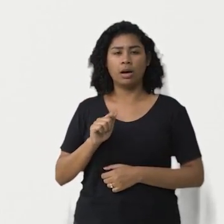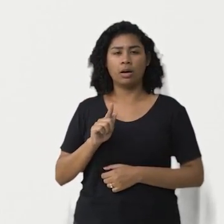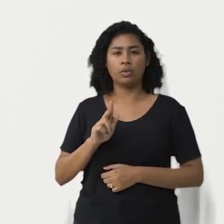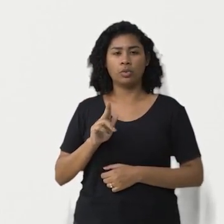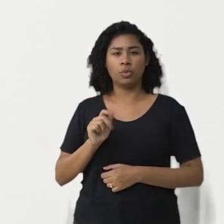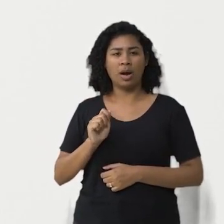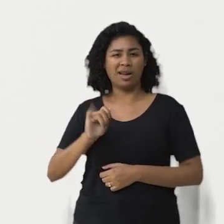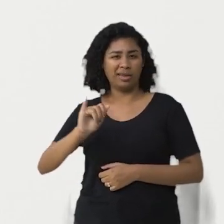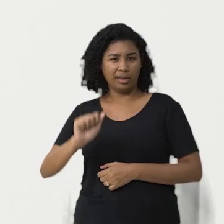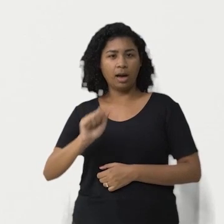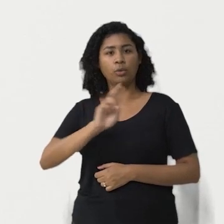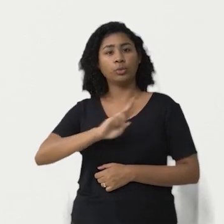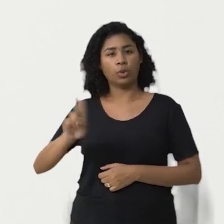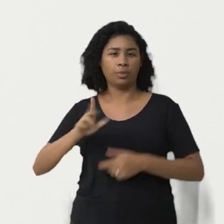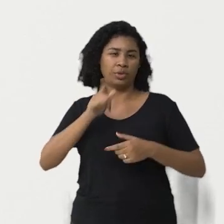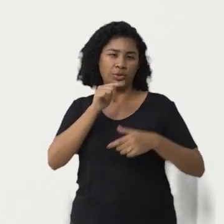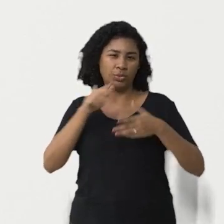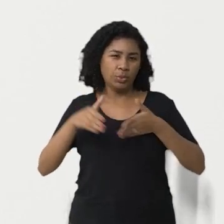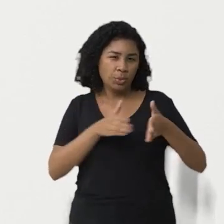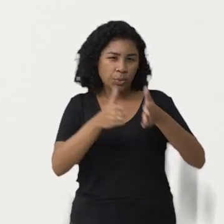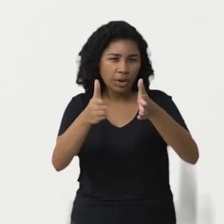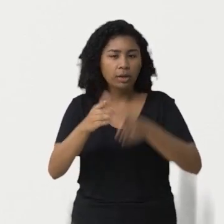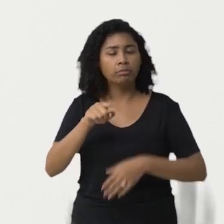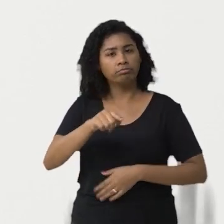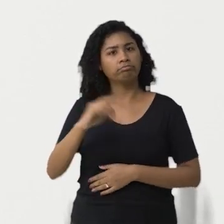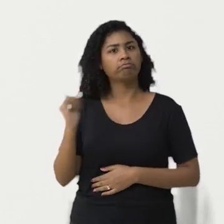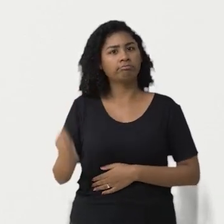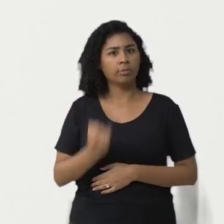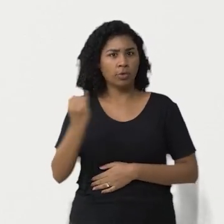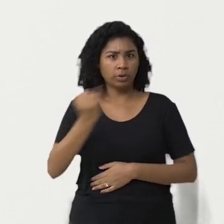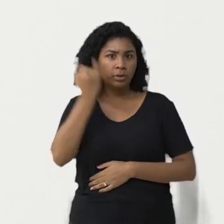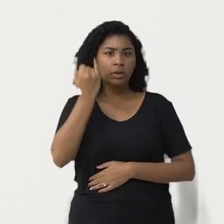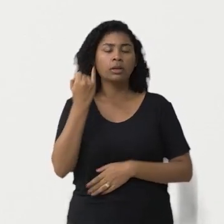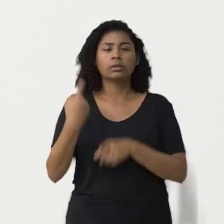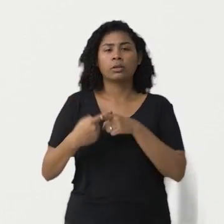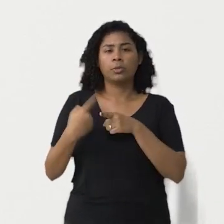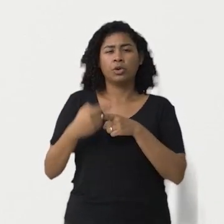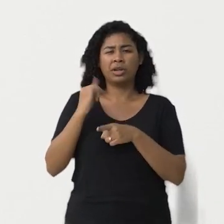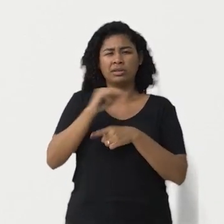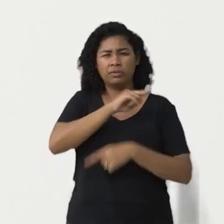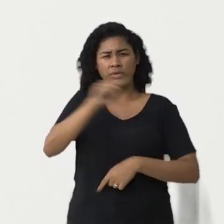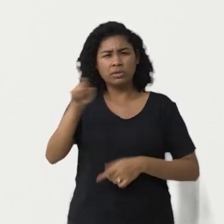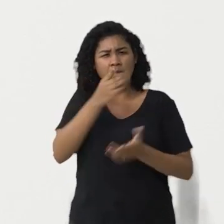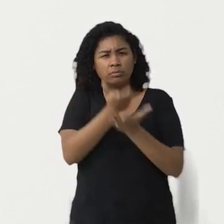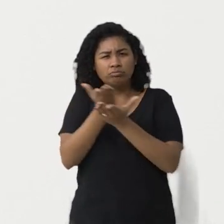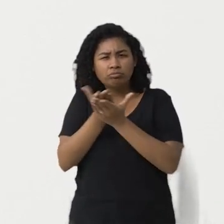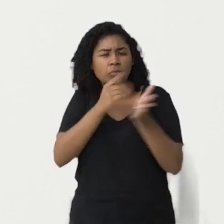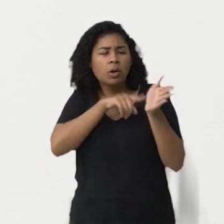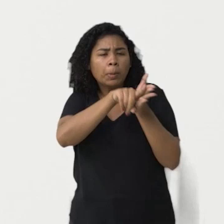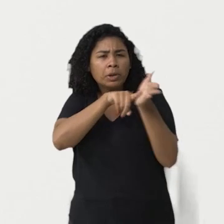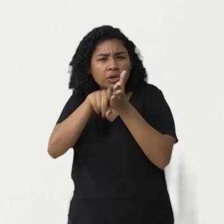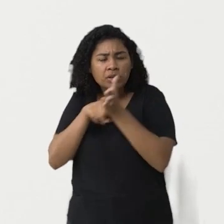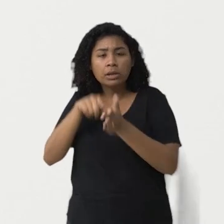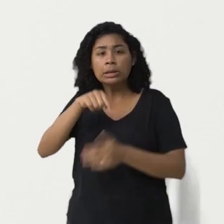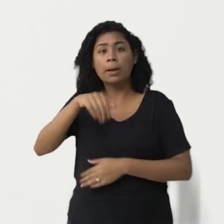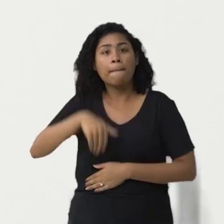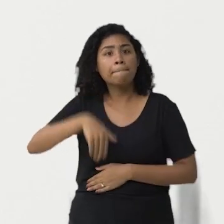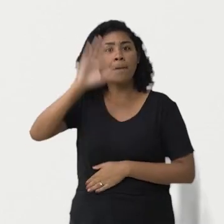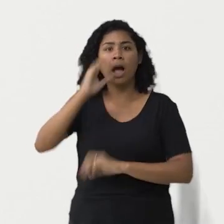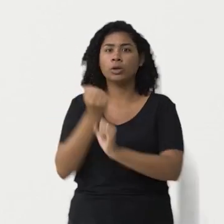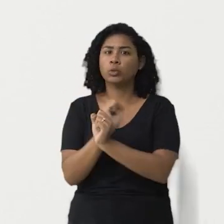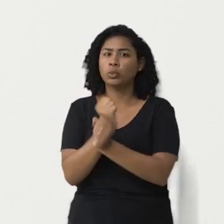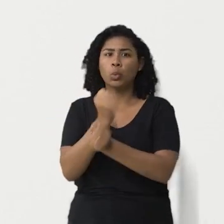Verificamos essa importante bacia hidrográfica em que, se a gente for verificar, vai ser a maior bacia